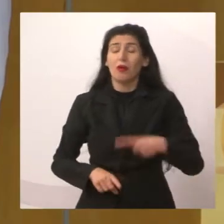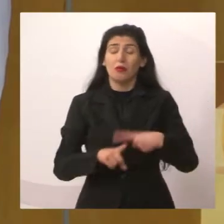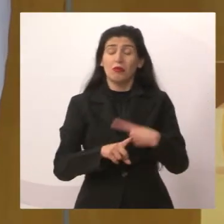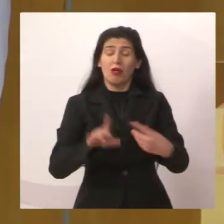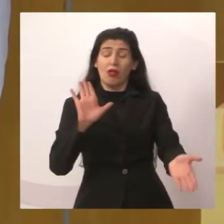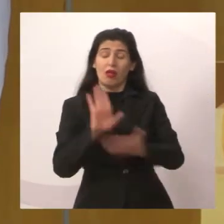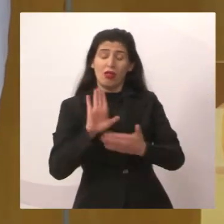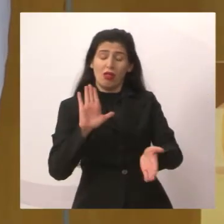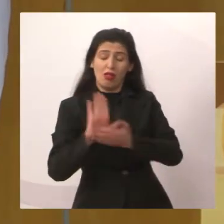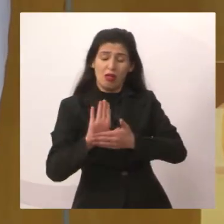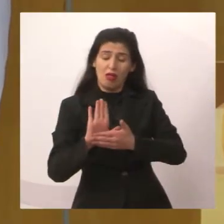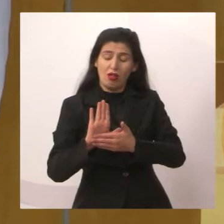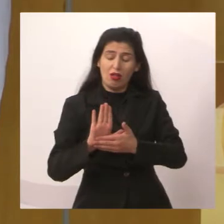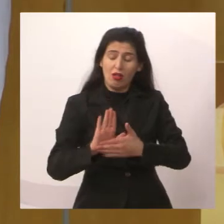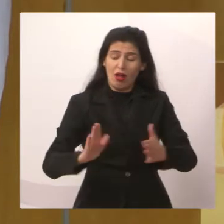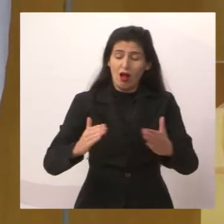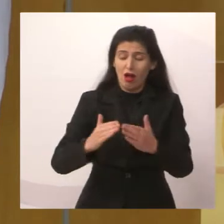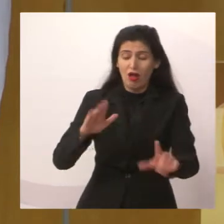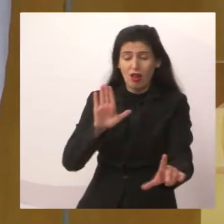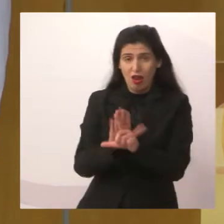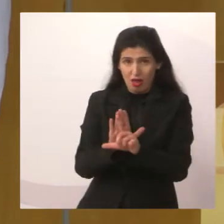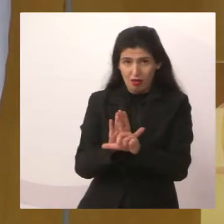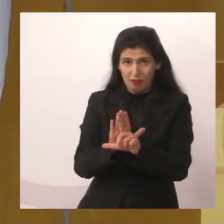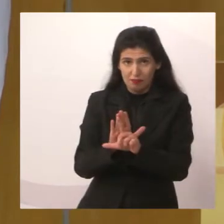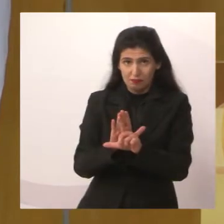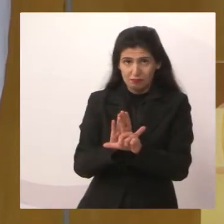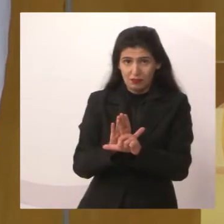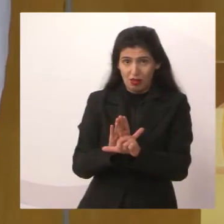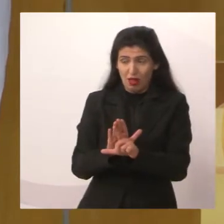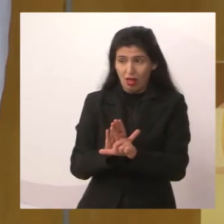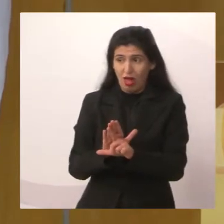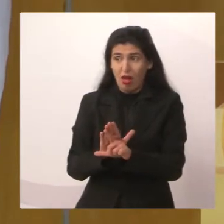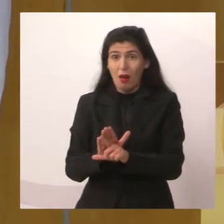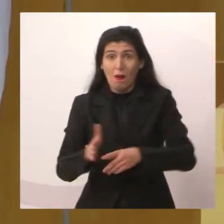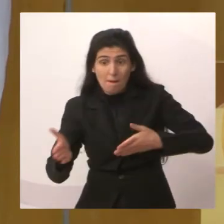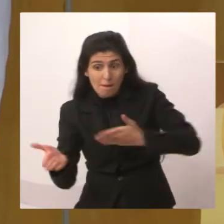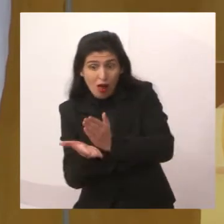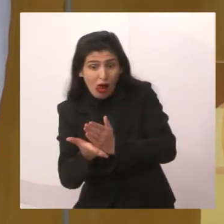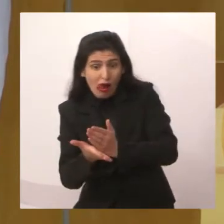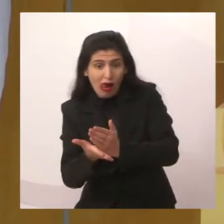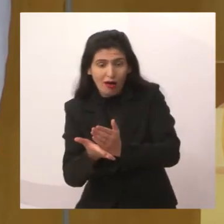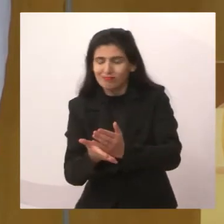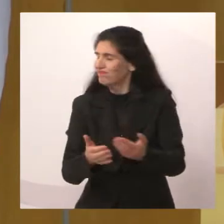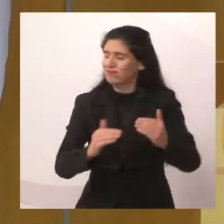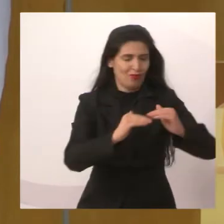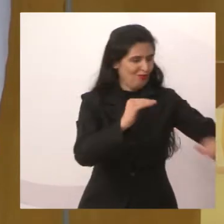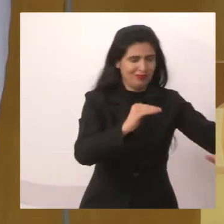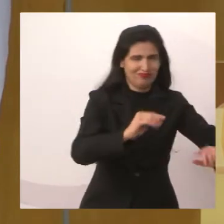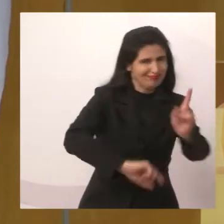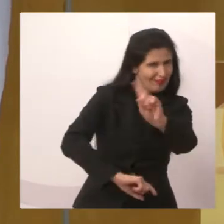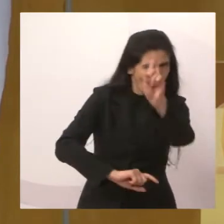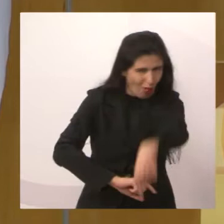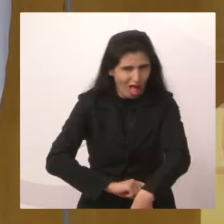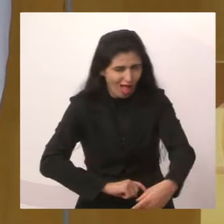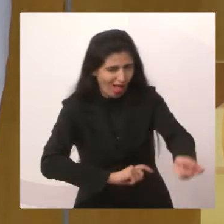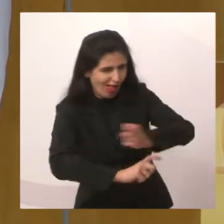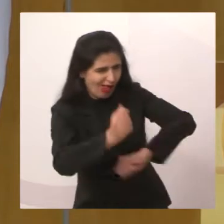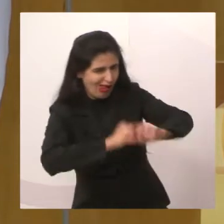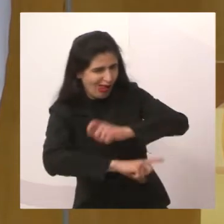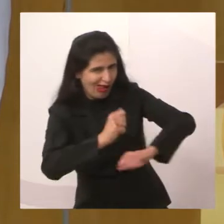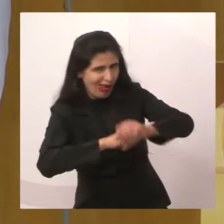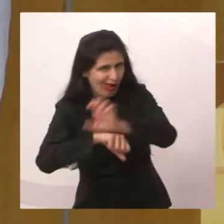Legislativa. Quem aprova ou reprova a conta dos prefeitos não é o Tribunal de Contas, são